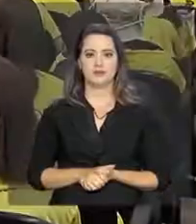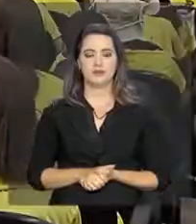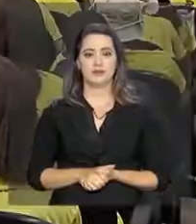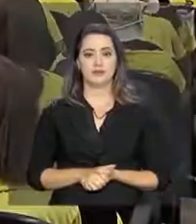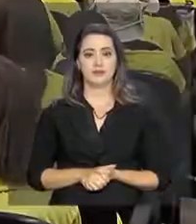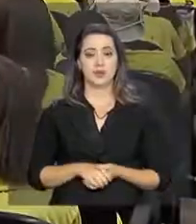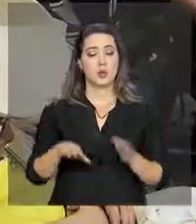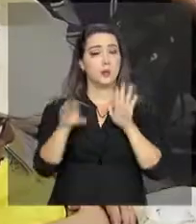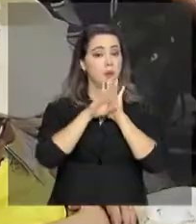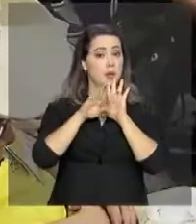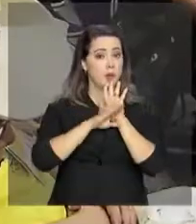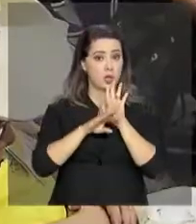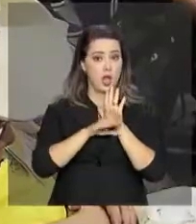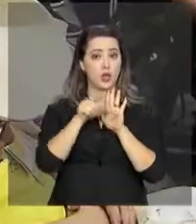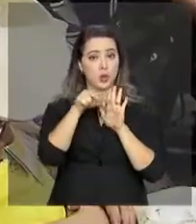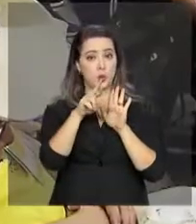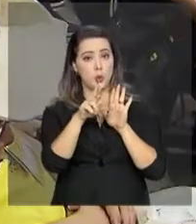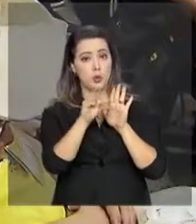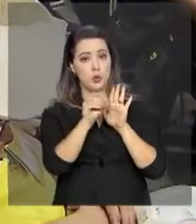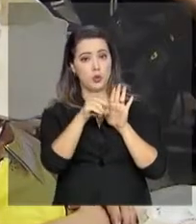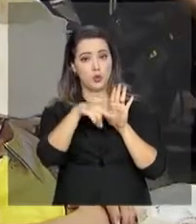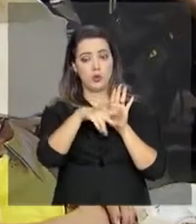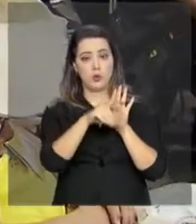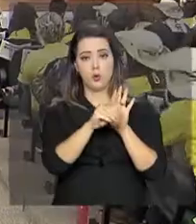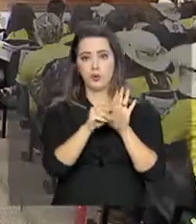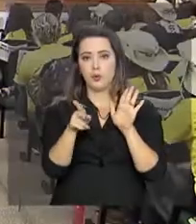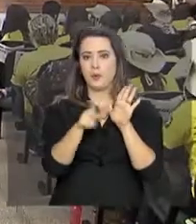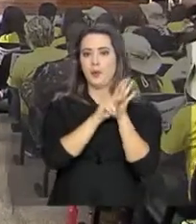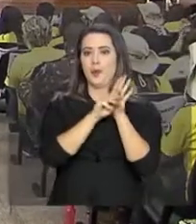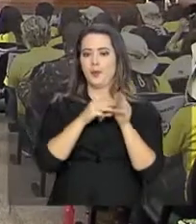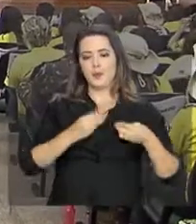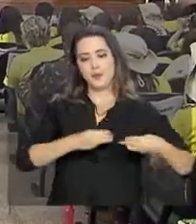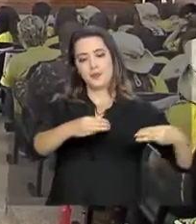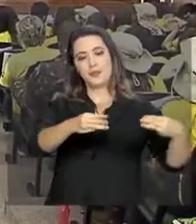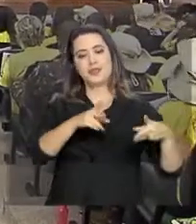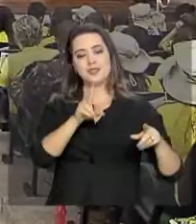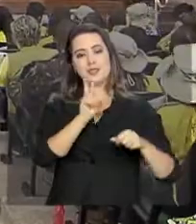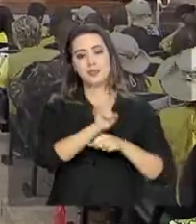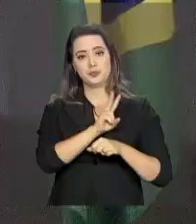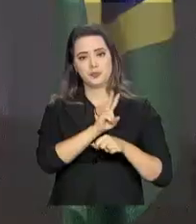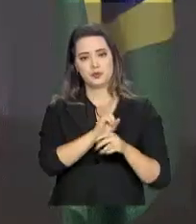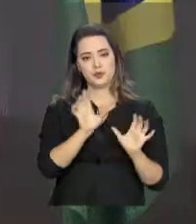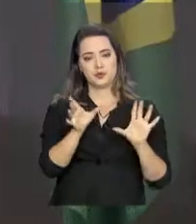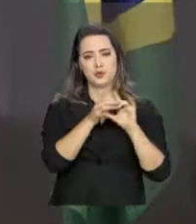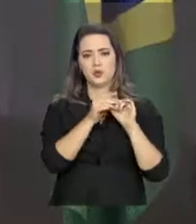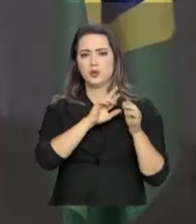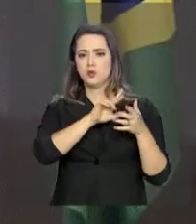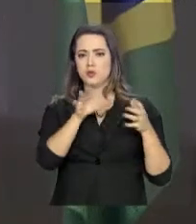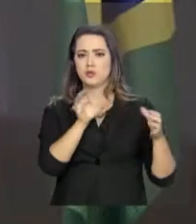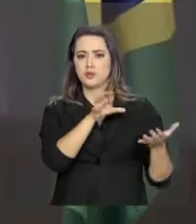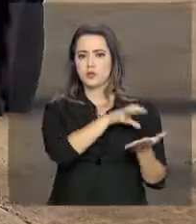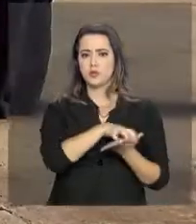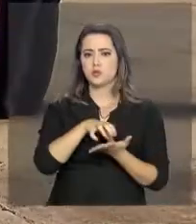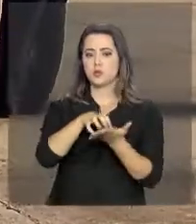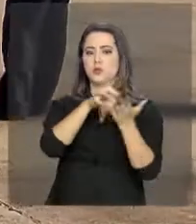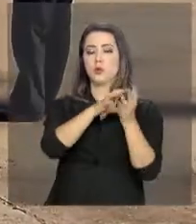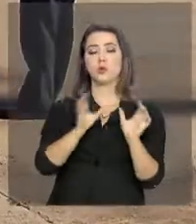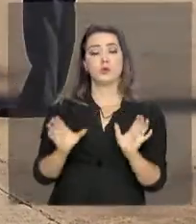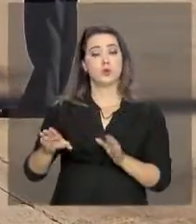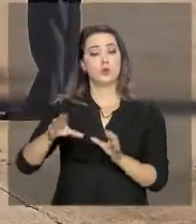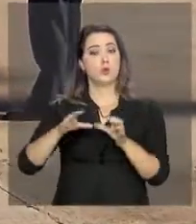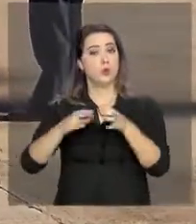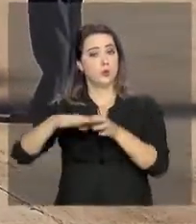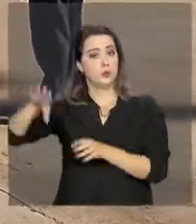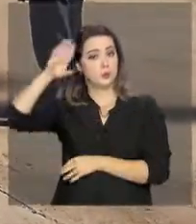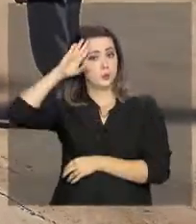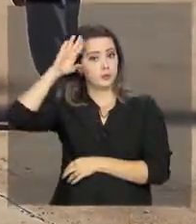O projeto Rondon é coordenado pelo Ministério da Defesa em parceria com diversos órgãos. As Forças Armadas são